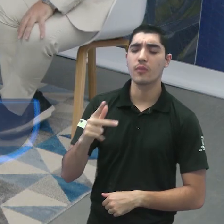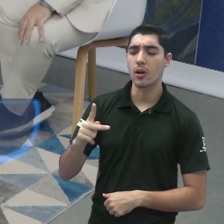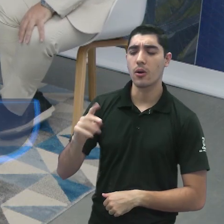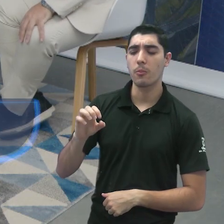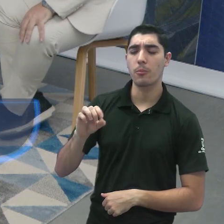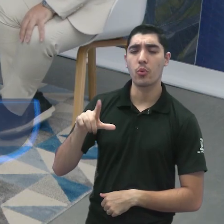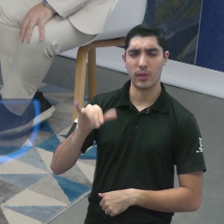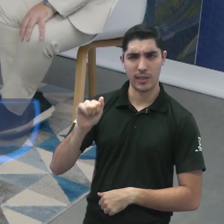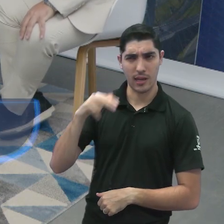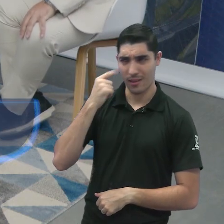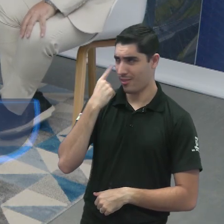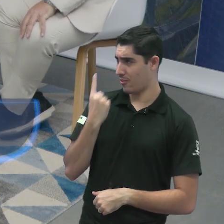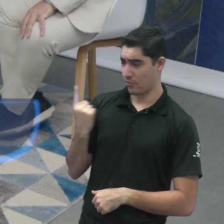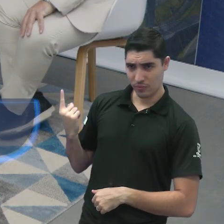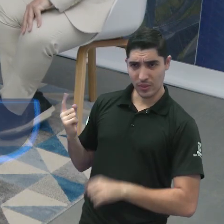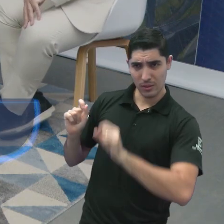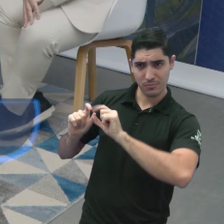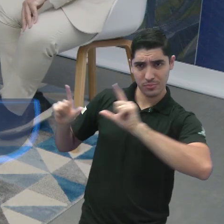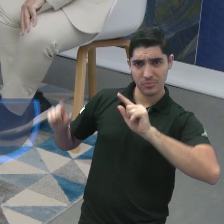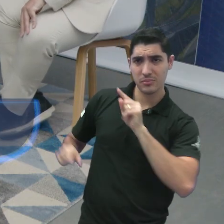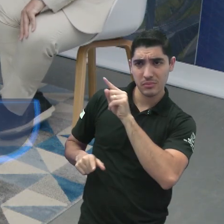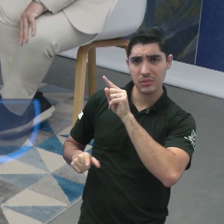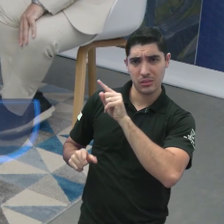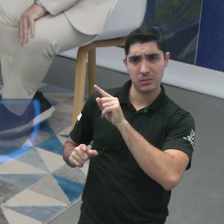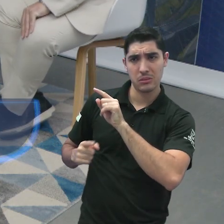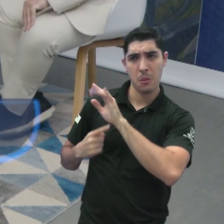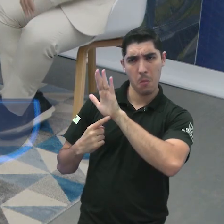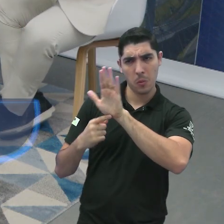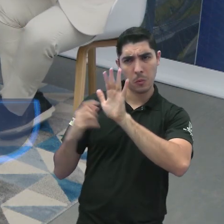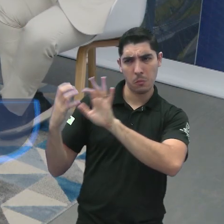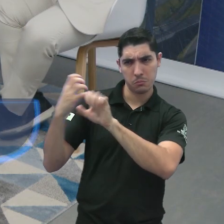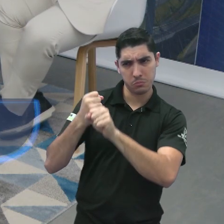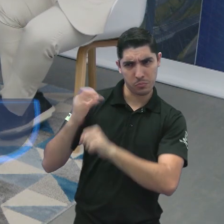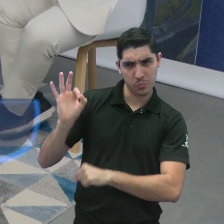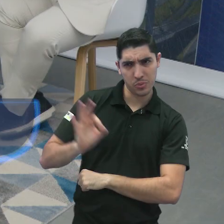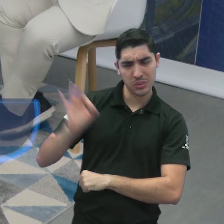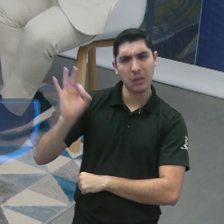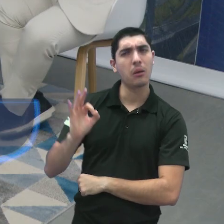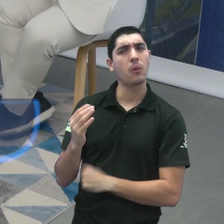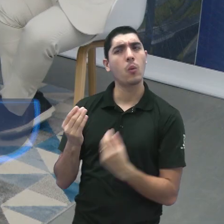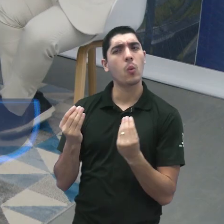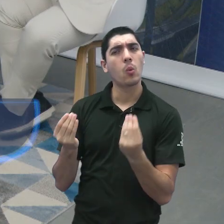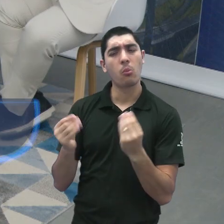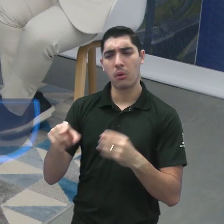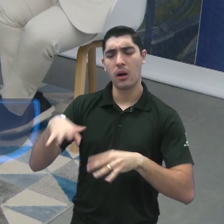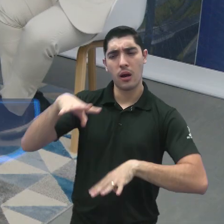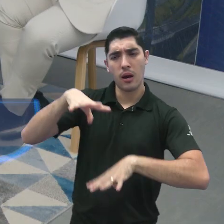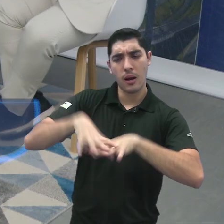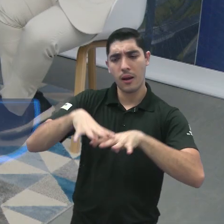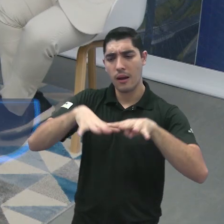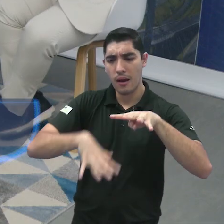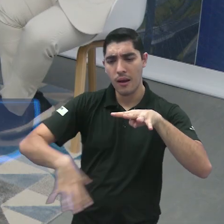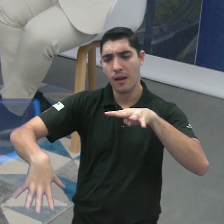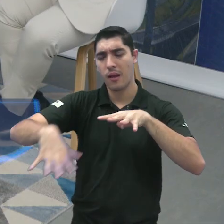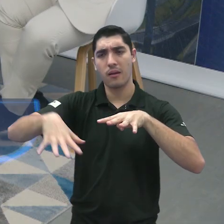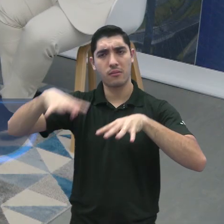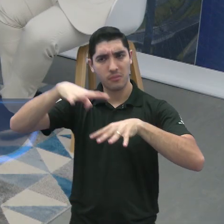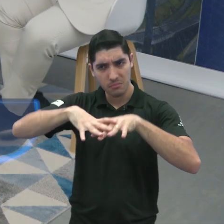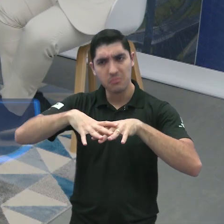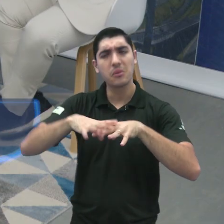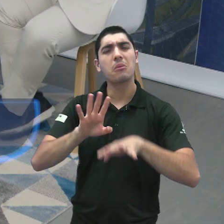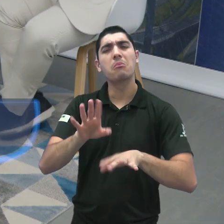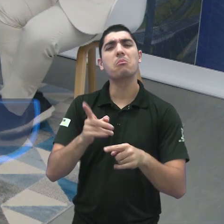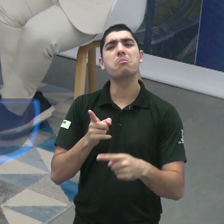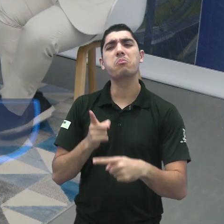nessa questão que a gente está vendo aqui, né, olhando para esses números tão baixos na questão de exatas, onde